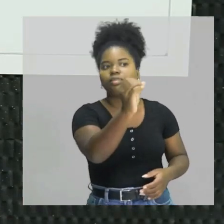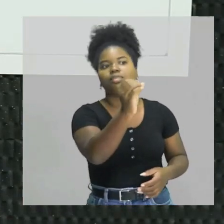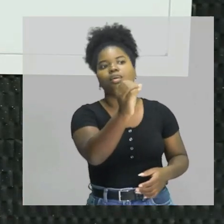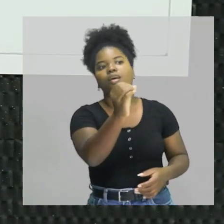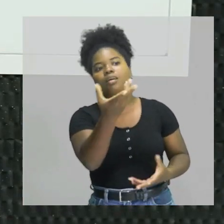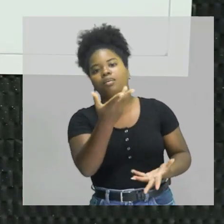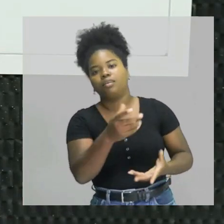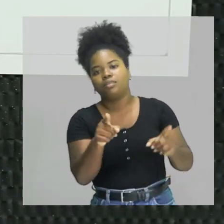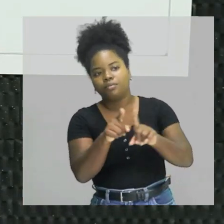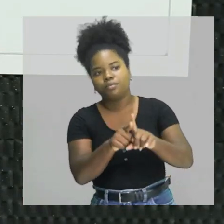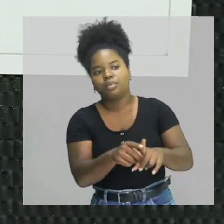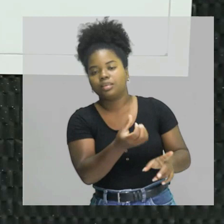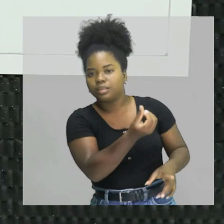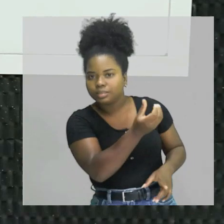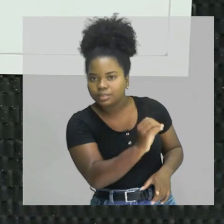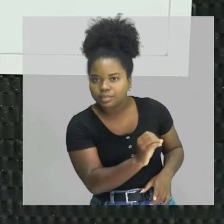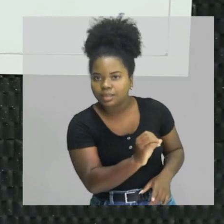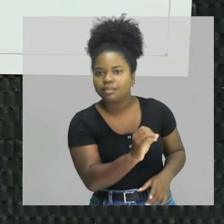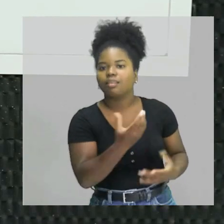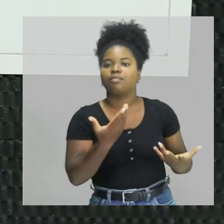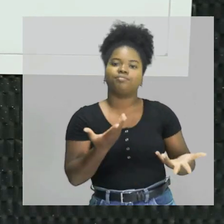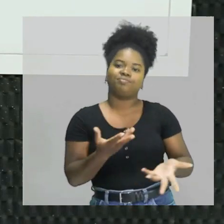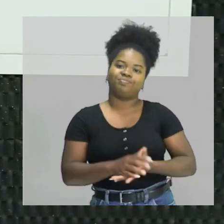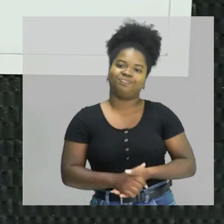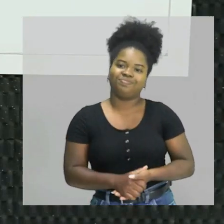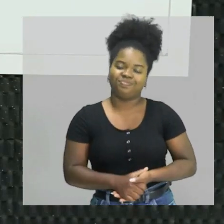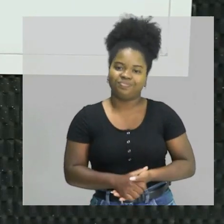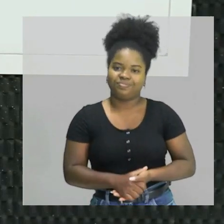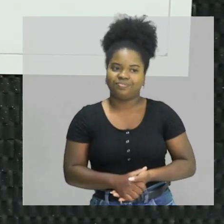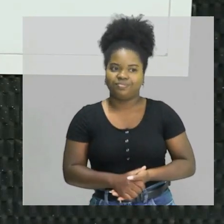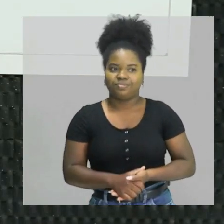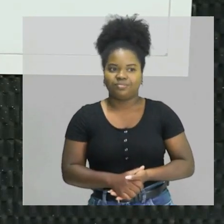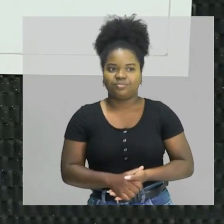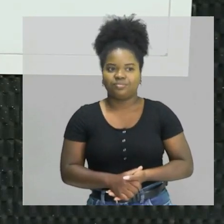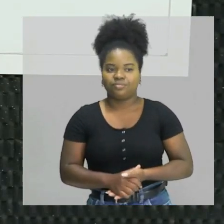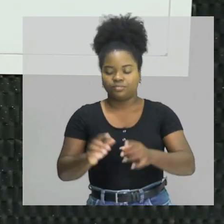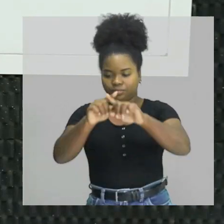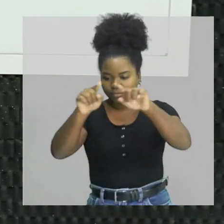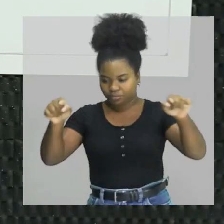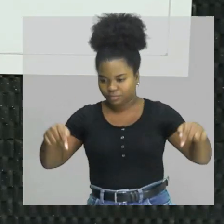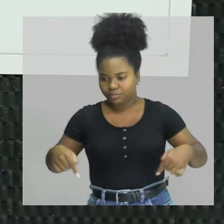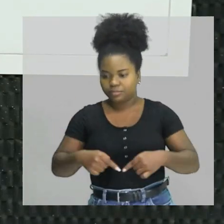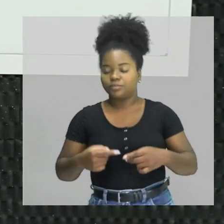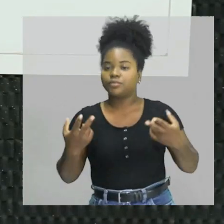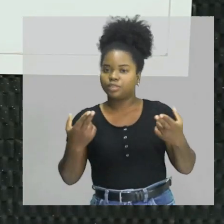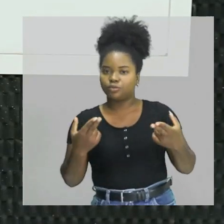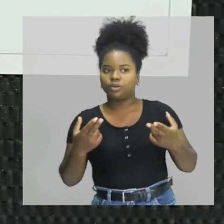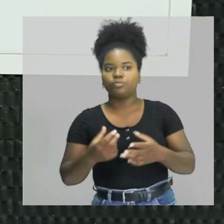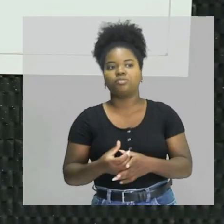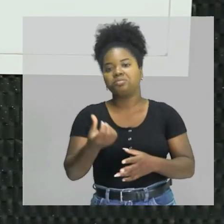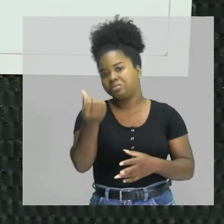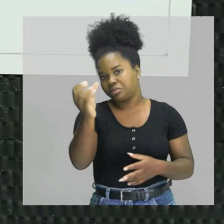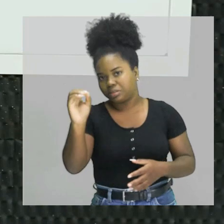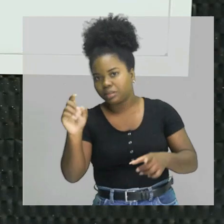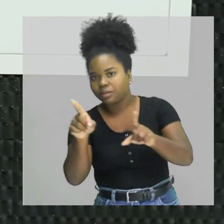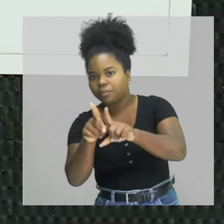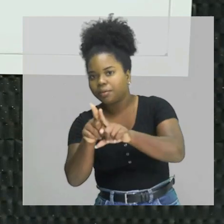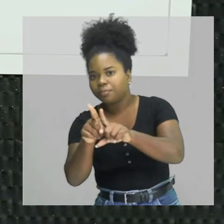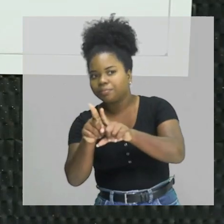graus, esse aqui é 60 graus. Como isso aqui é paralelo, isso aqui é 60 também. Ó.